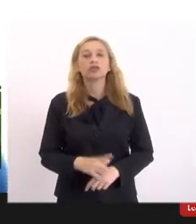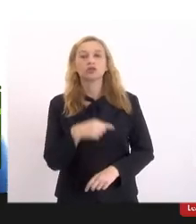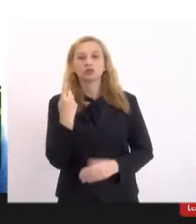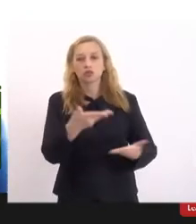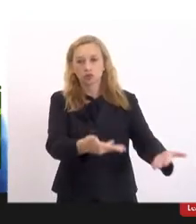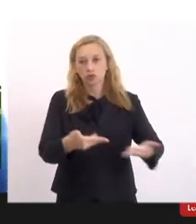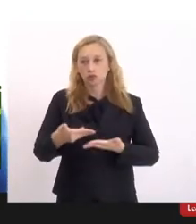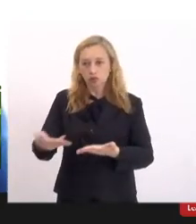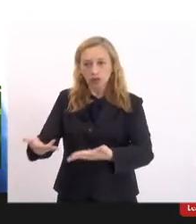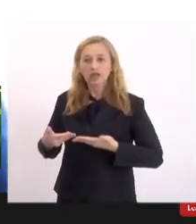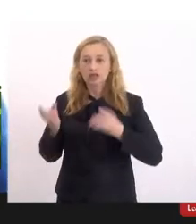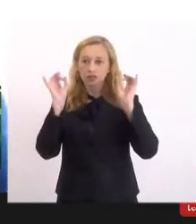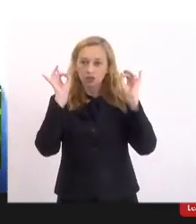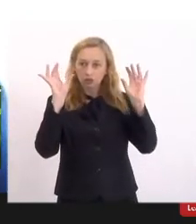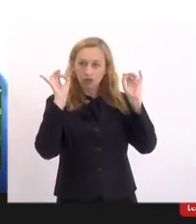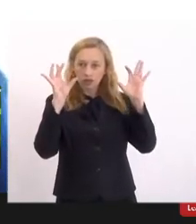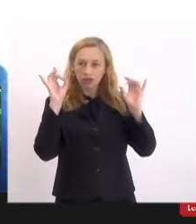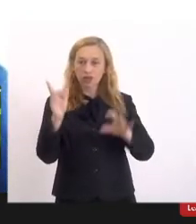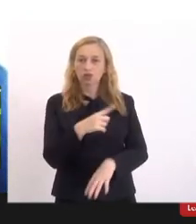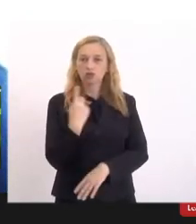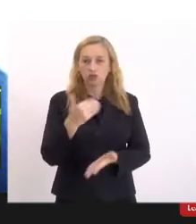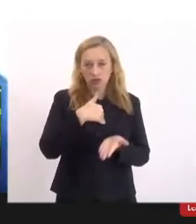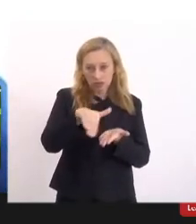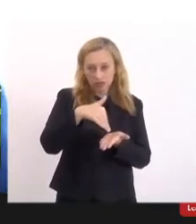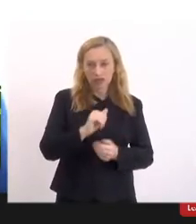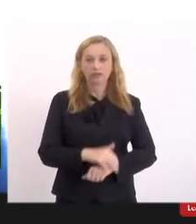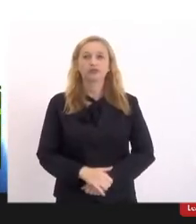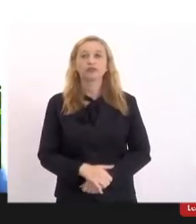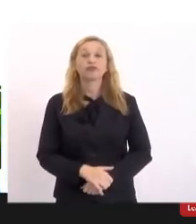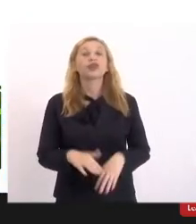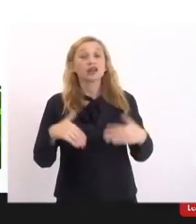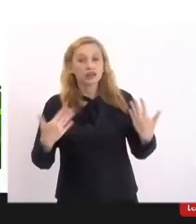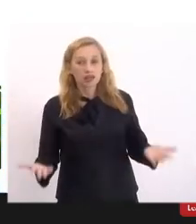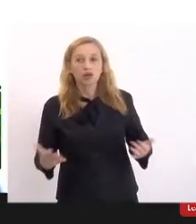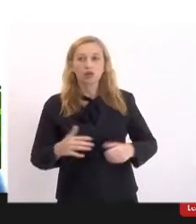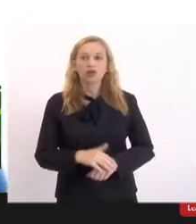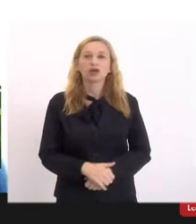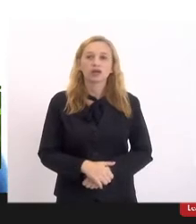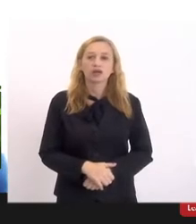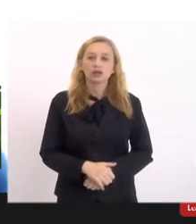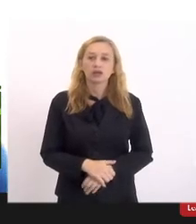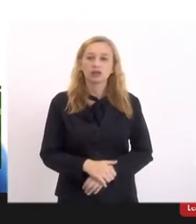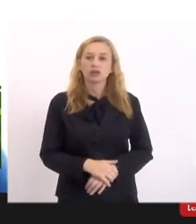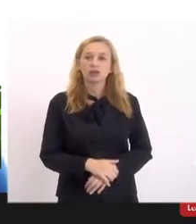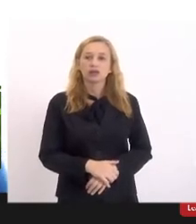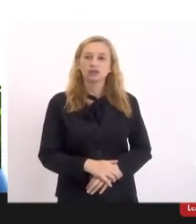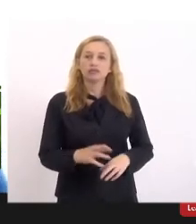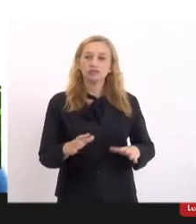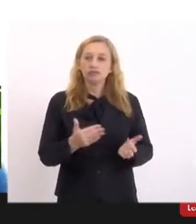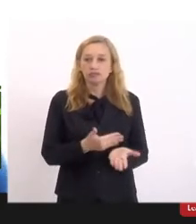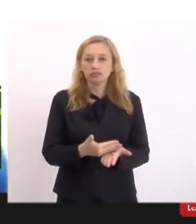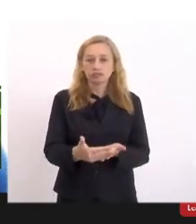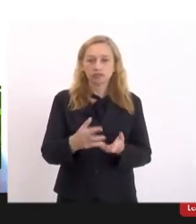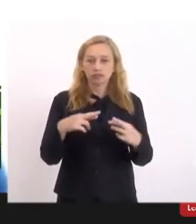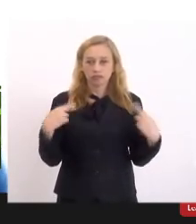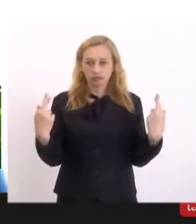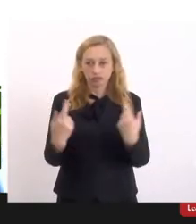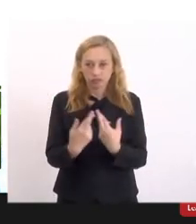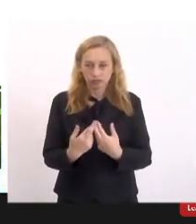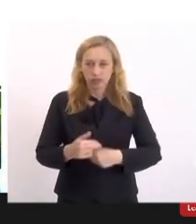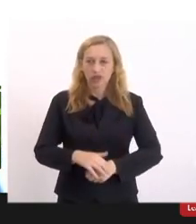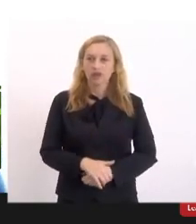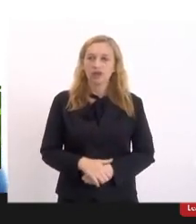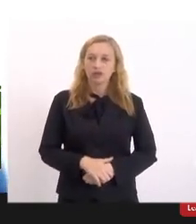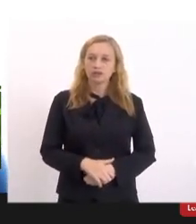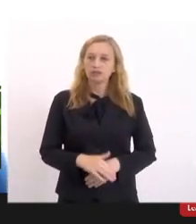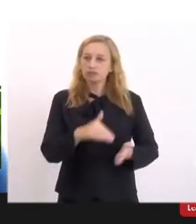convidados, especialmente os nossos secretários. Então, eu vou abrir a nossa audiência, até considerando que o